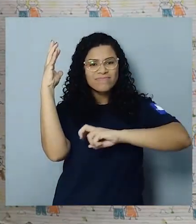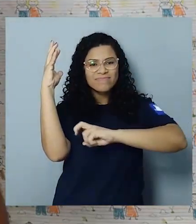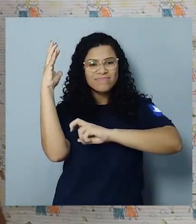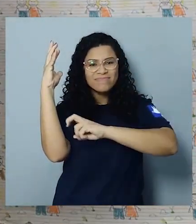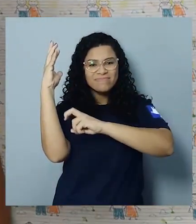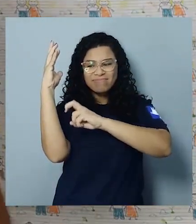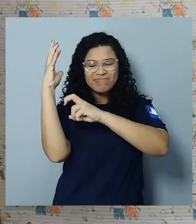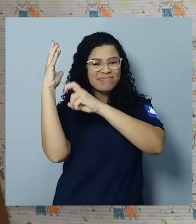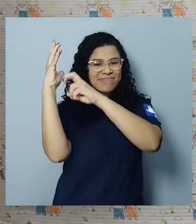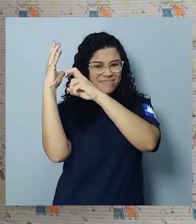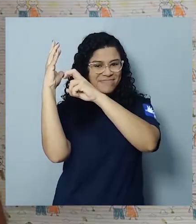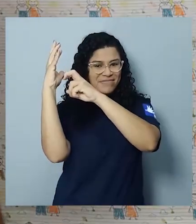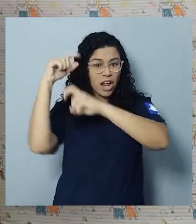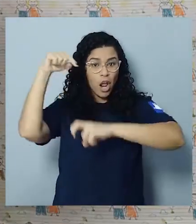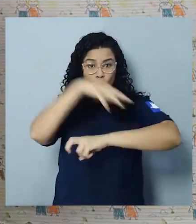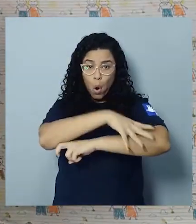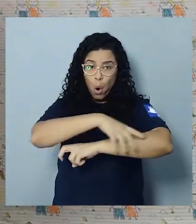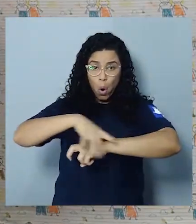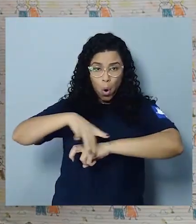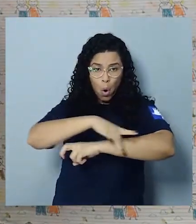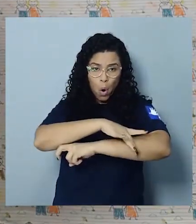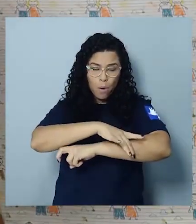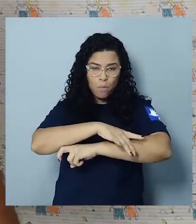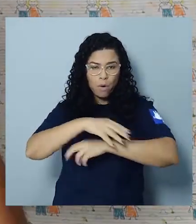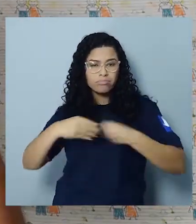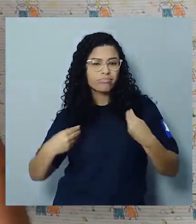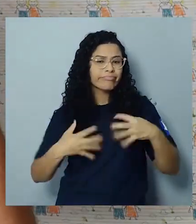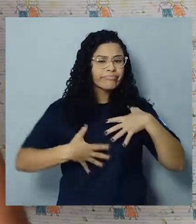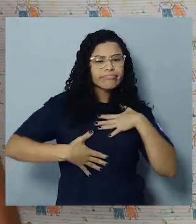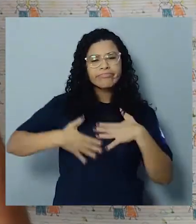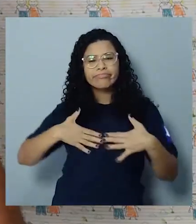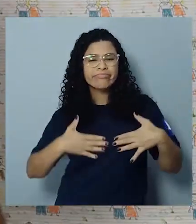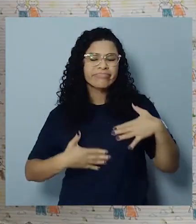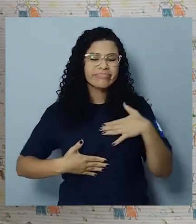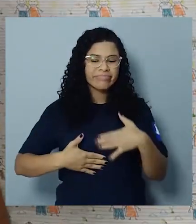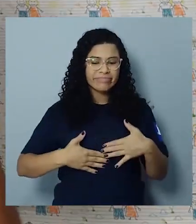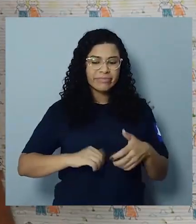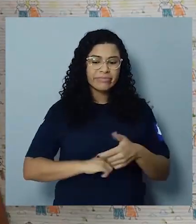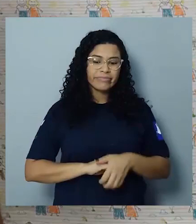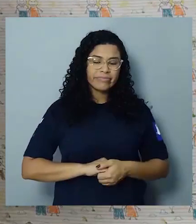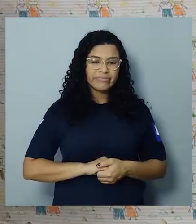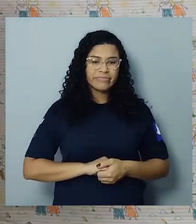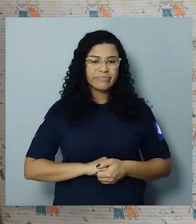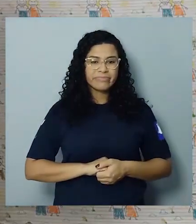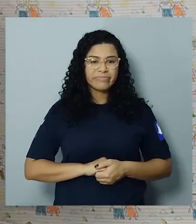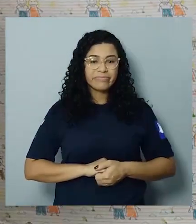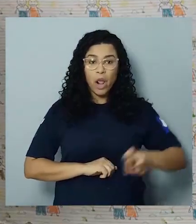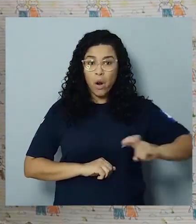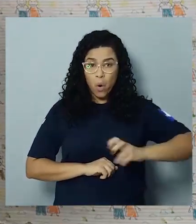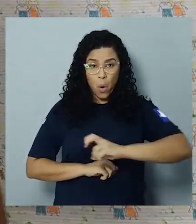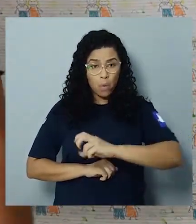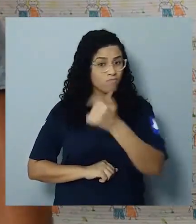ela tem um campo ali vestir até Nicole ela tem um campo mano mas